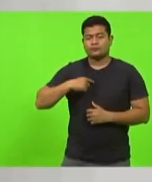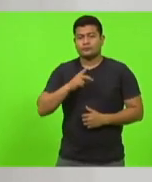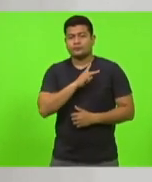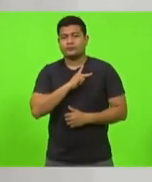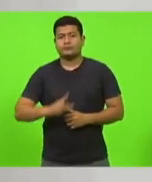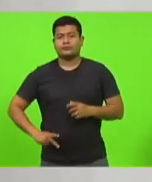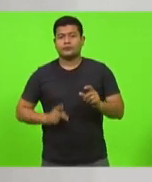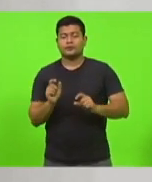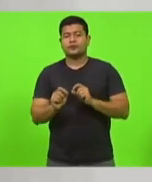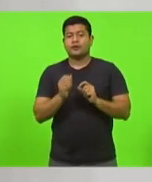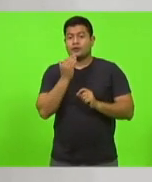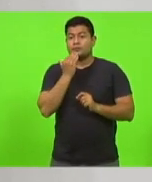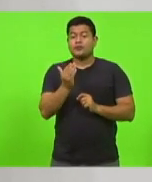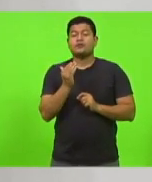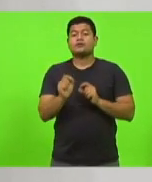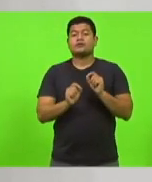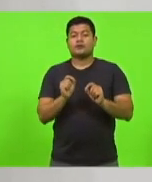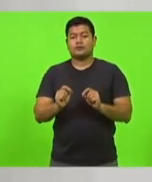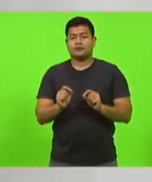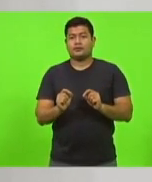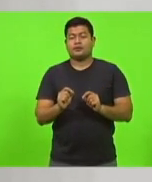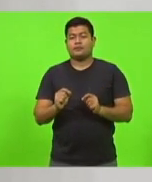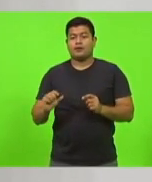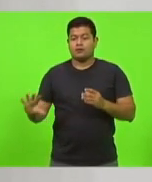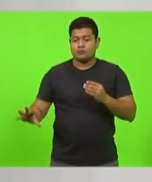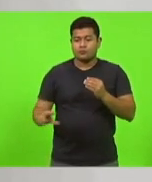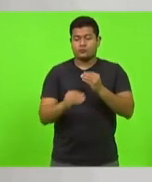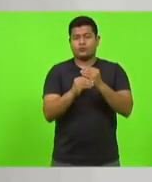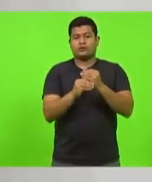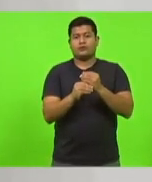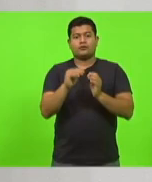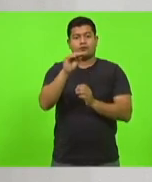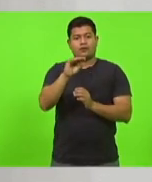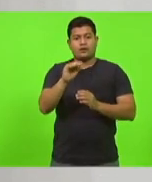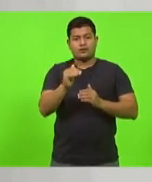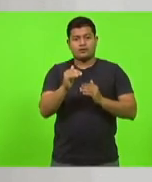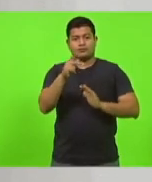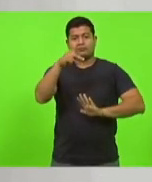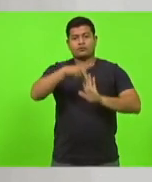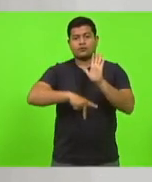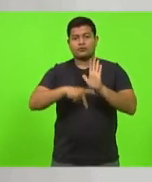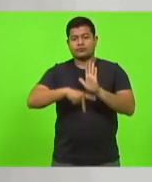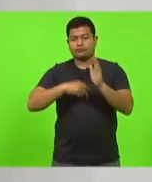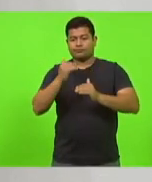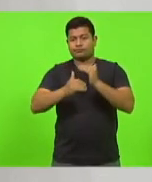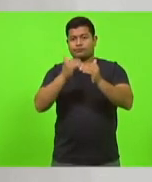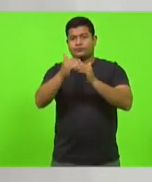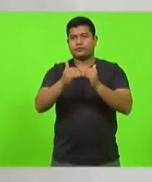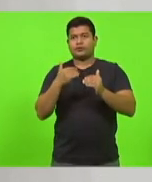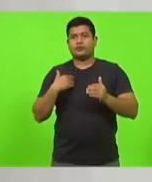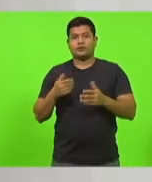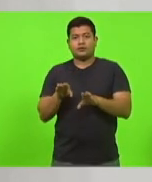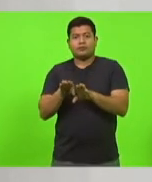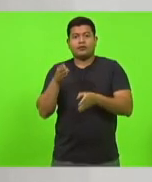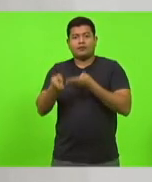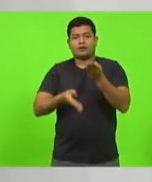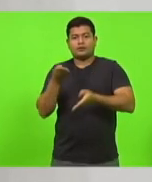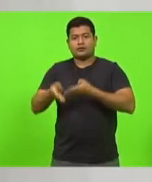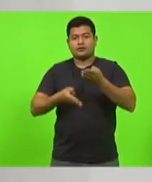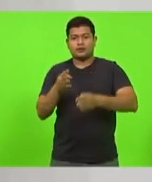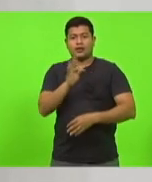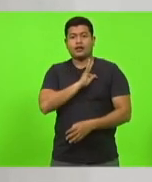e segundo professor, também, como apoio técnico, o assistente técnico